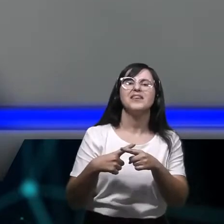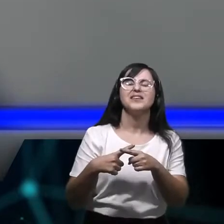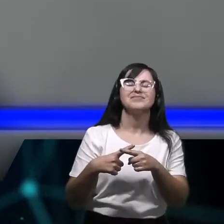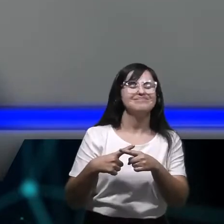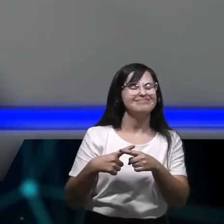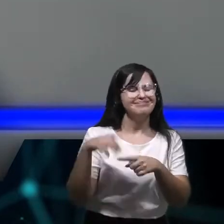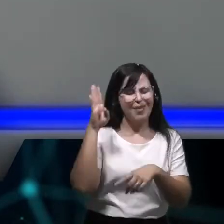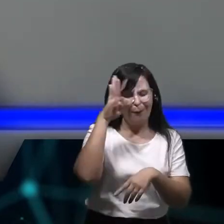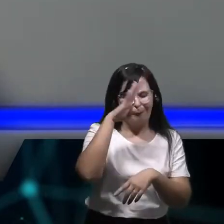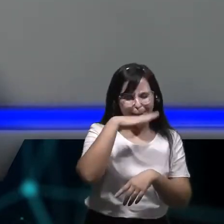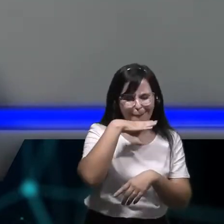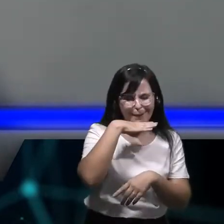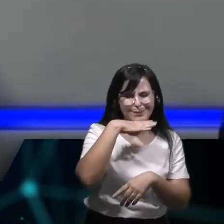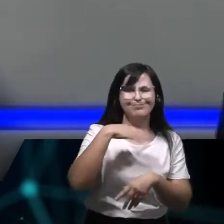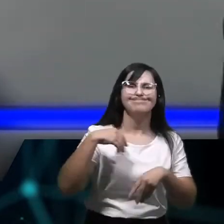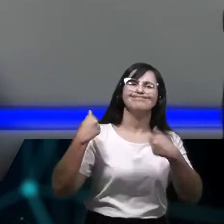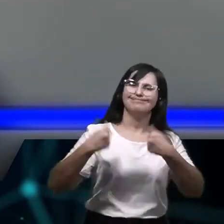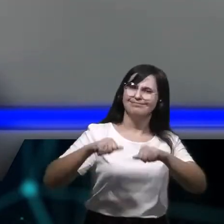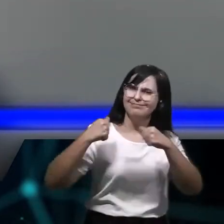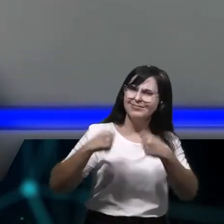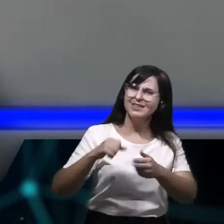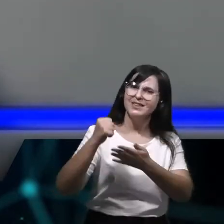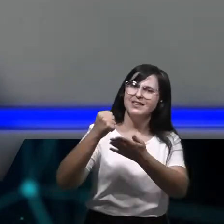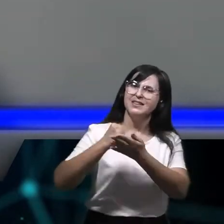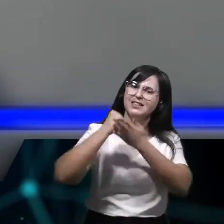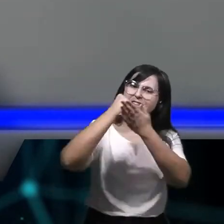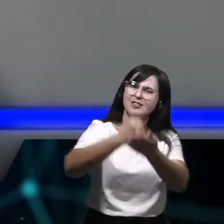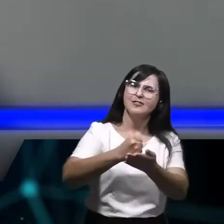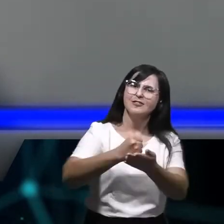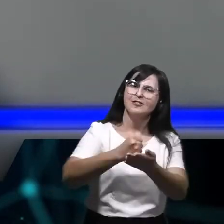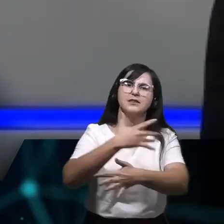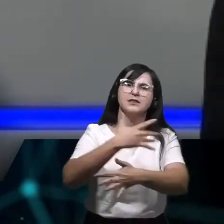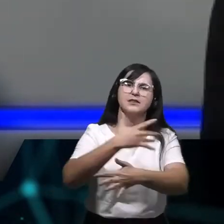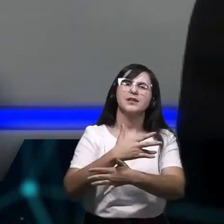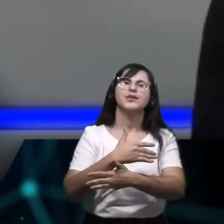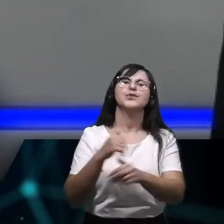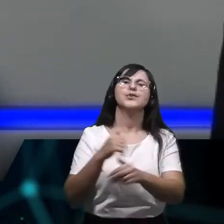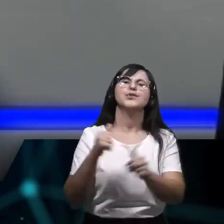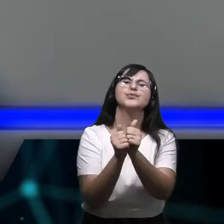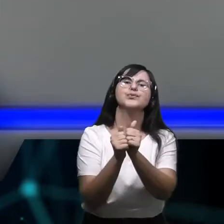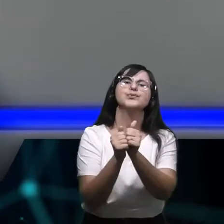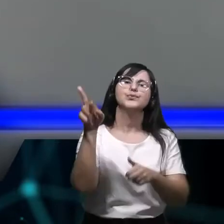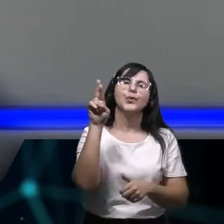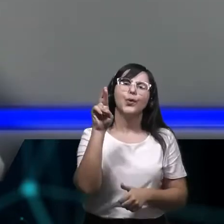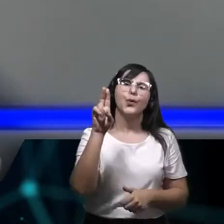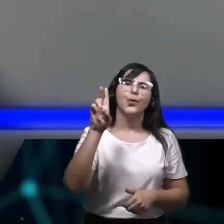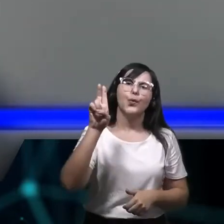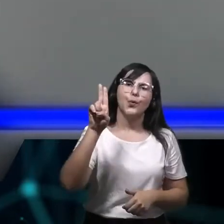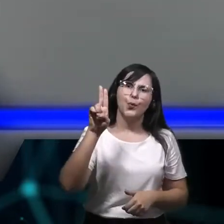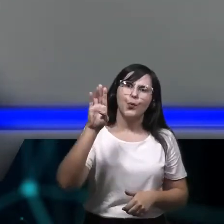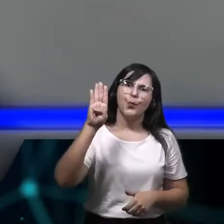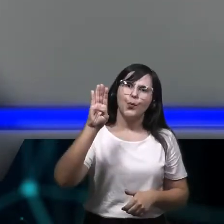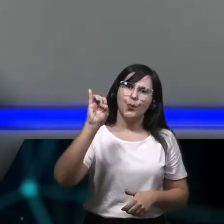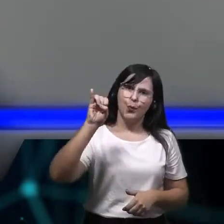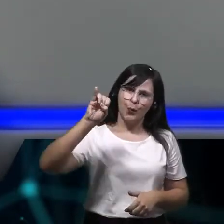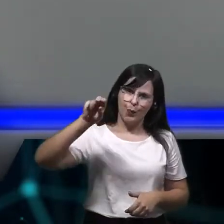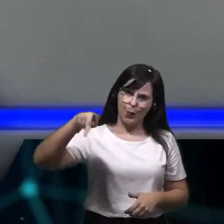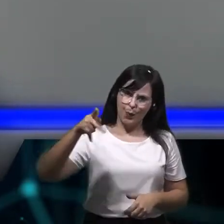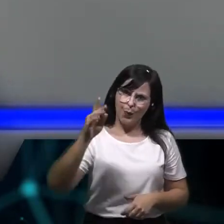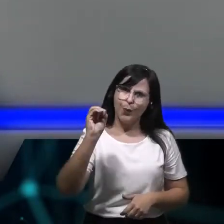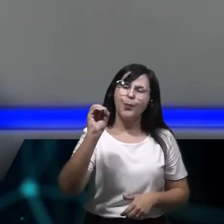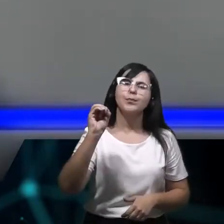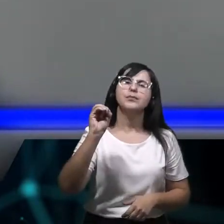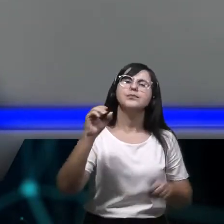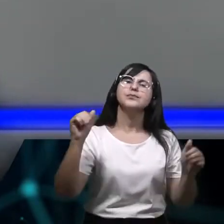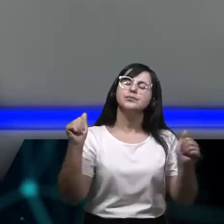Brejo. Está, né, precisando sair desse buraco. E é com o Rubinho Nunes, doutor Mesquita, que nós vamos fazer a diferença. O nosso povo está